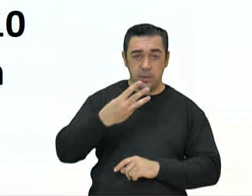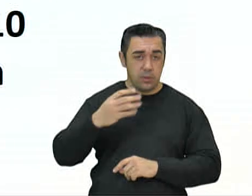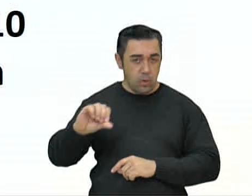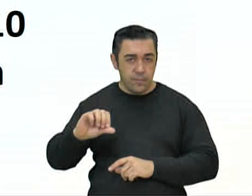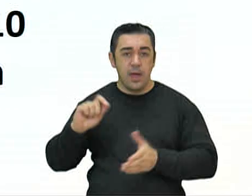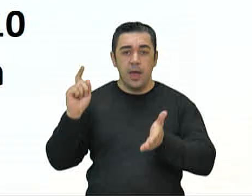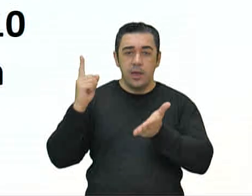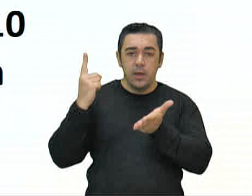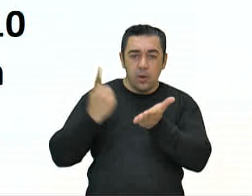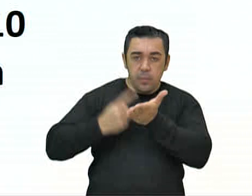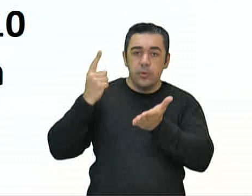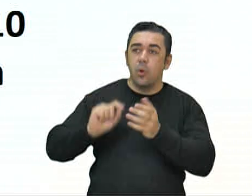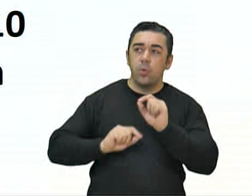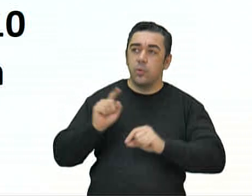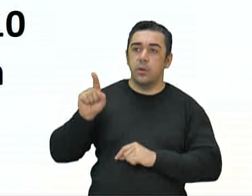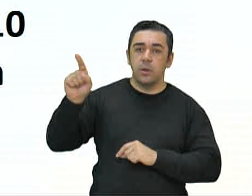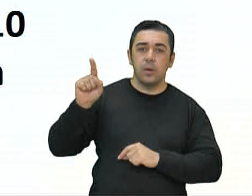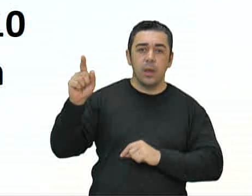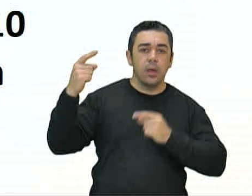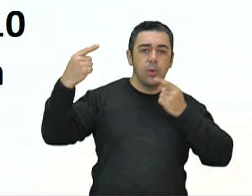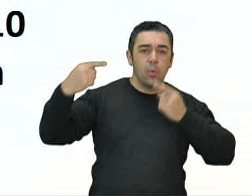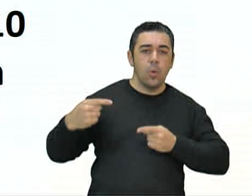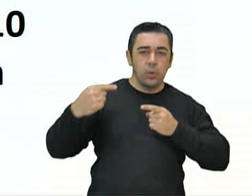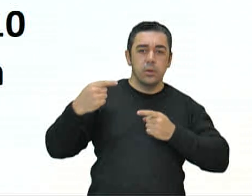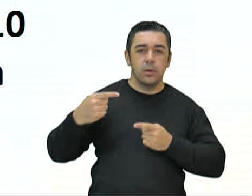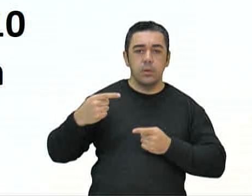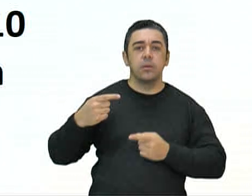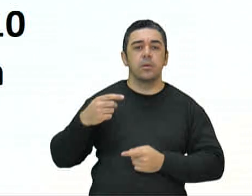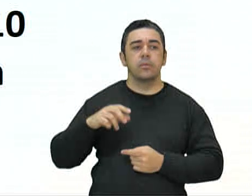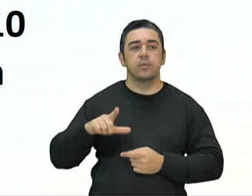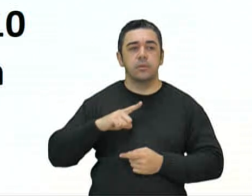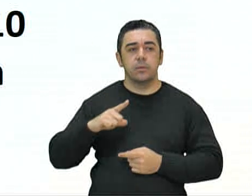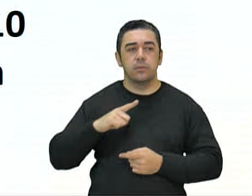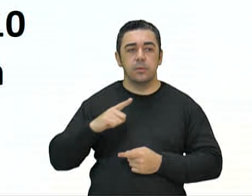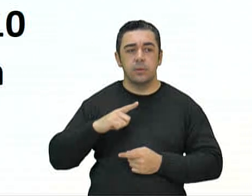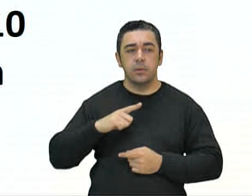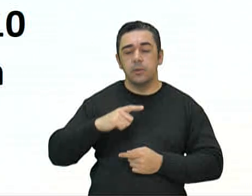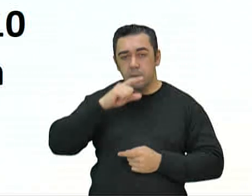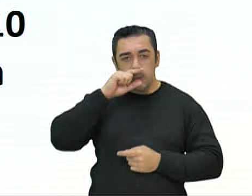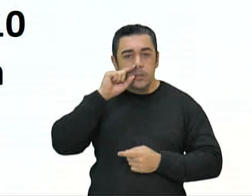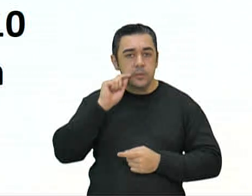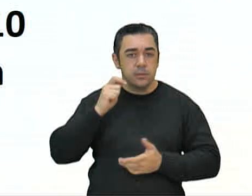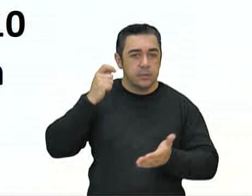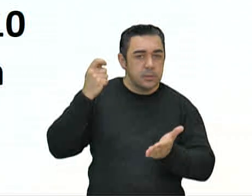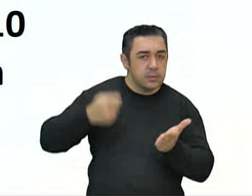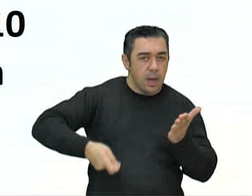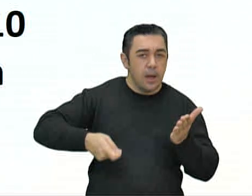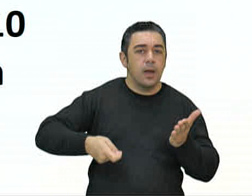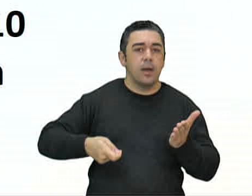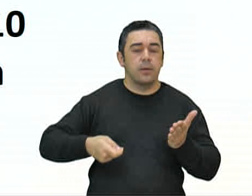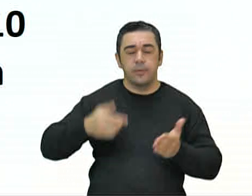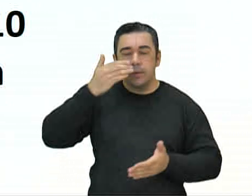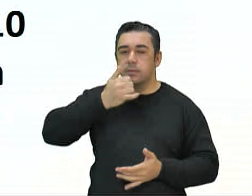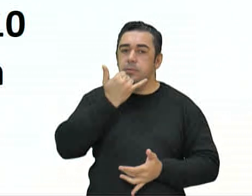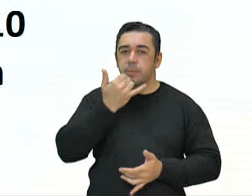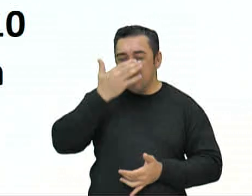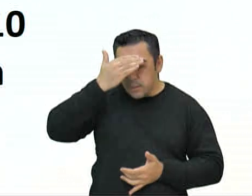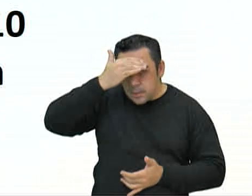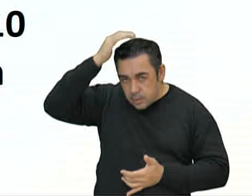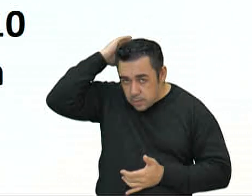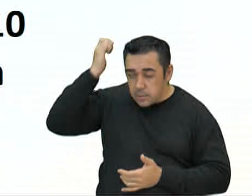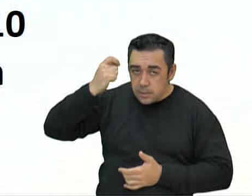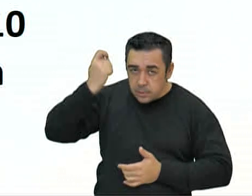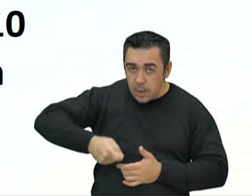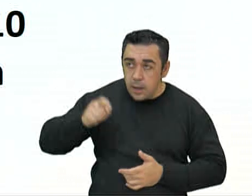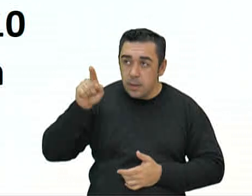não agressão com o seu adversário político, o líder comunista Joseph Stalin da União Soviética. Eles se